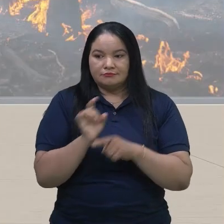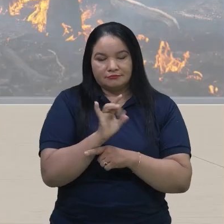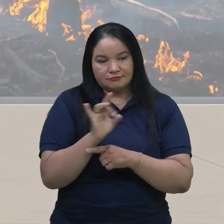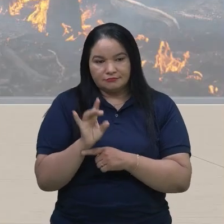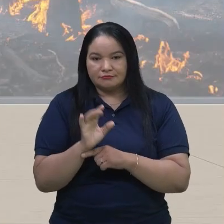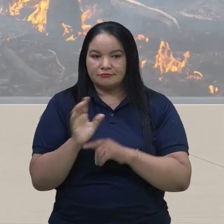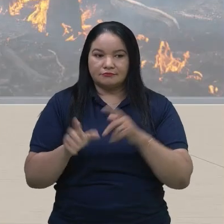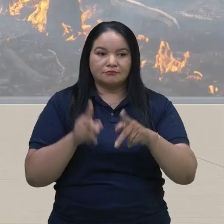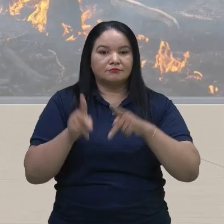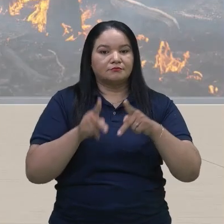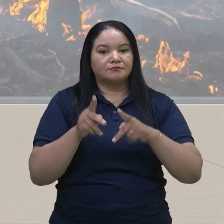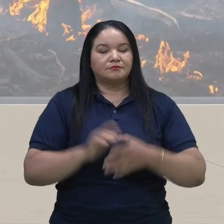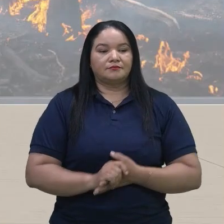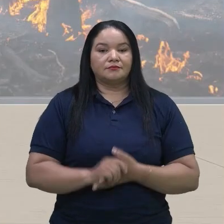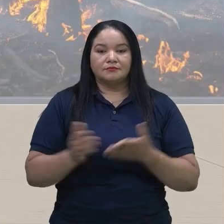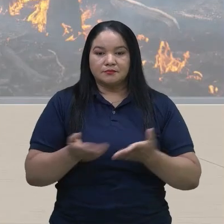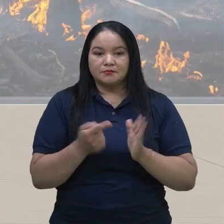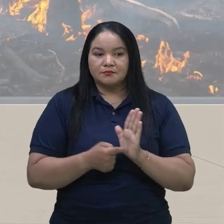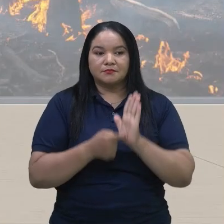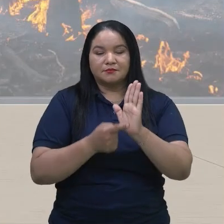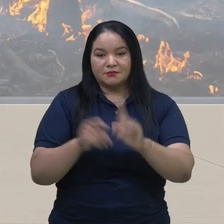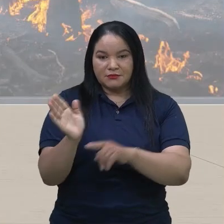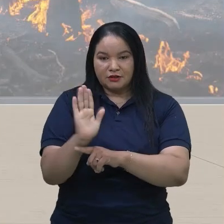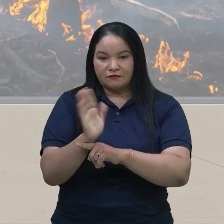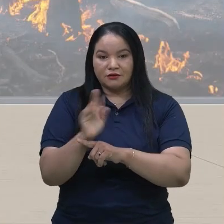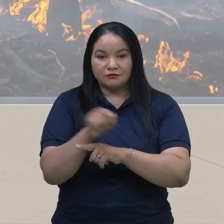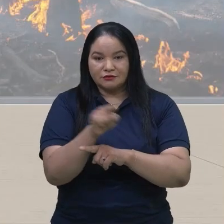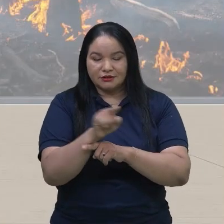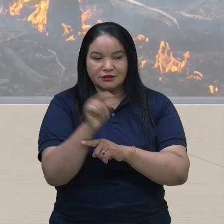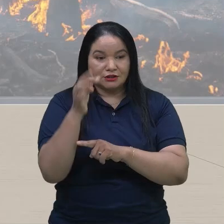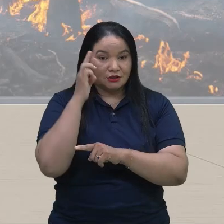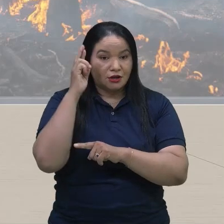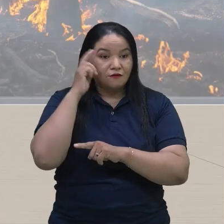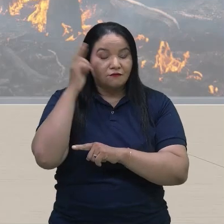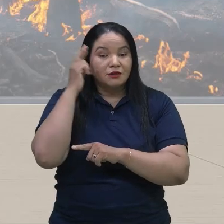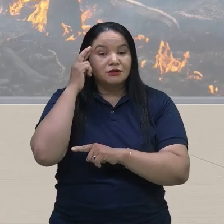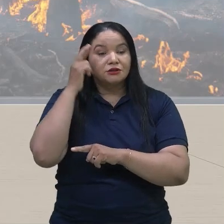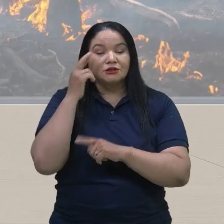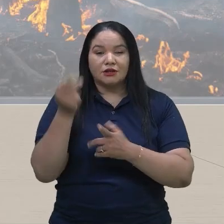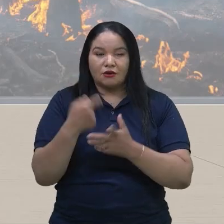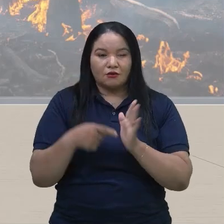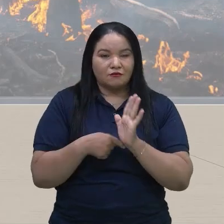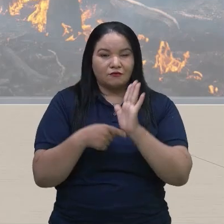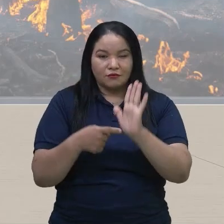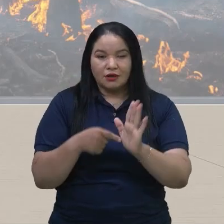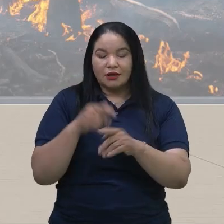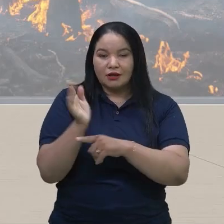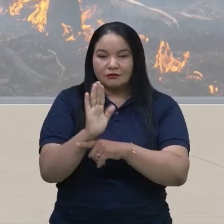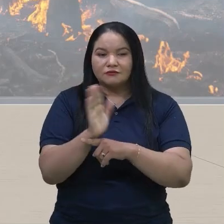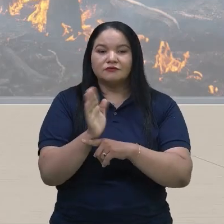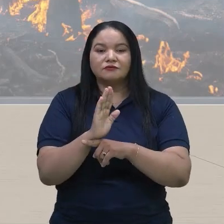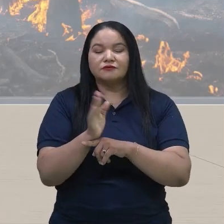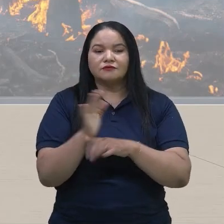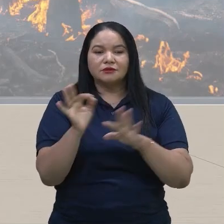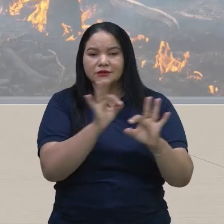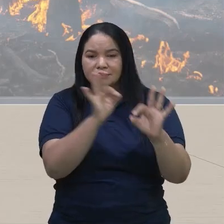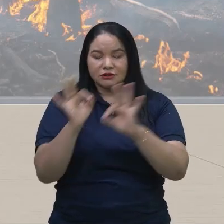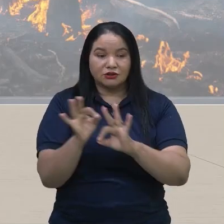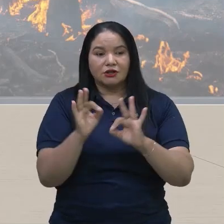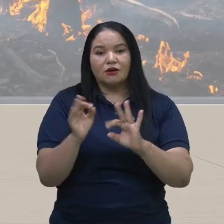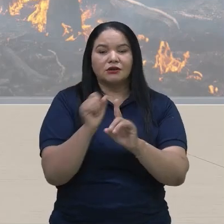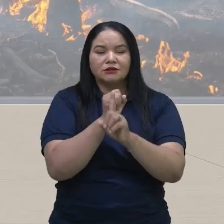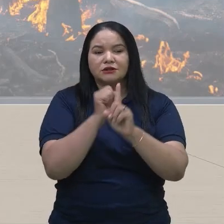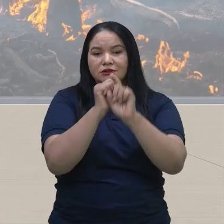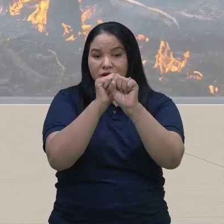povos? A gente trouxe aí um vídeo para vocês refletirem, né? A gente vai acompanhar, a gente vai assistir sobre essas temáticas